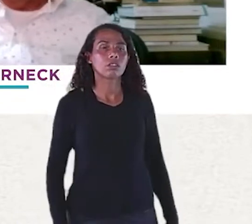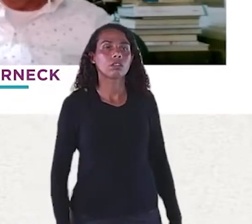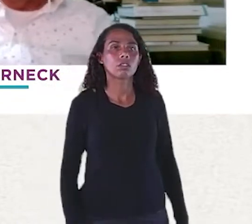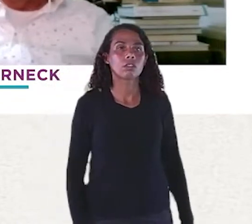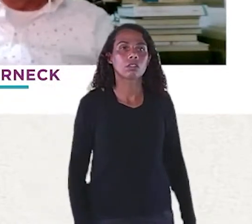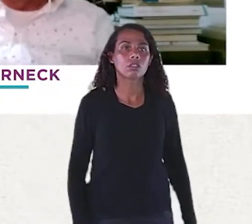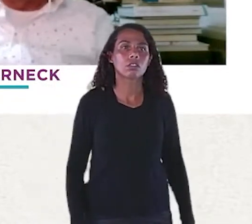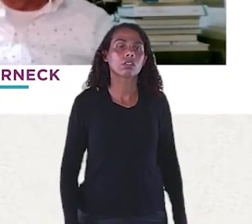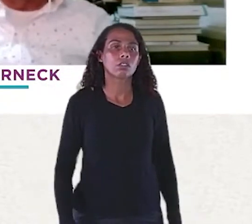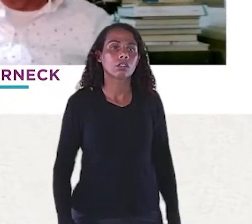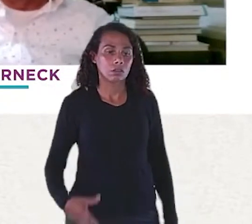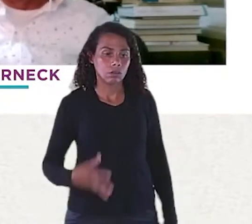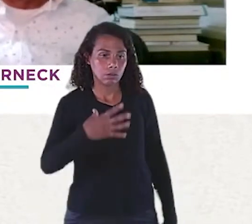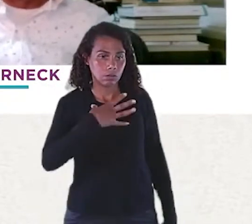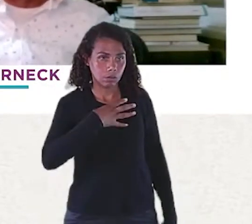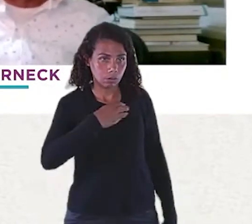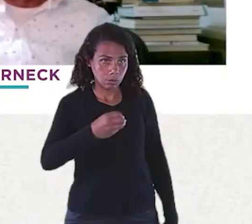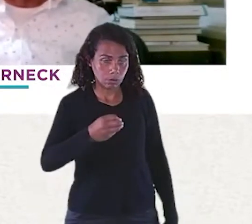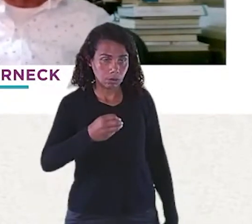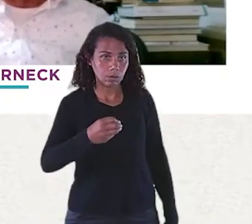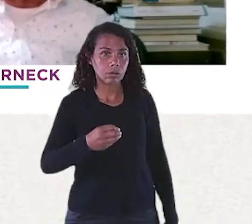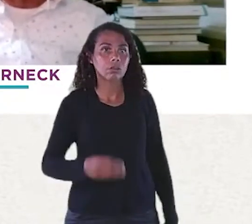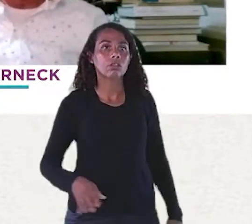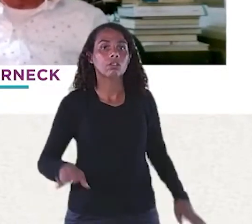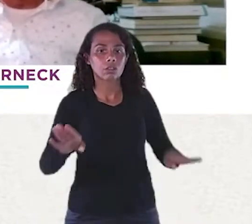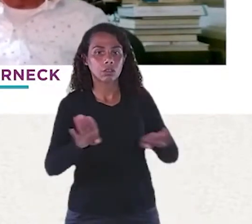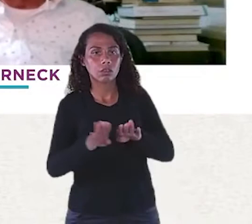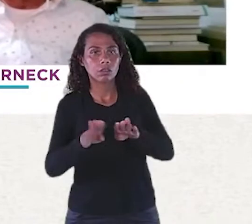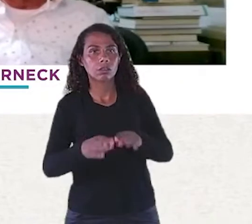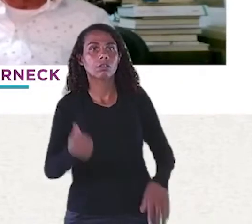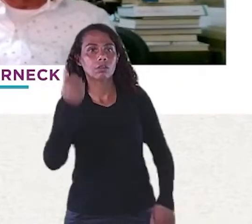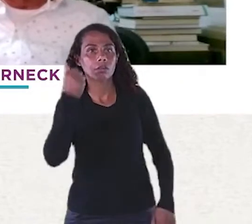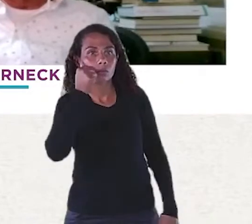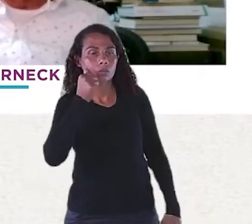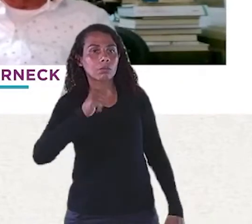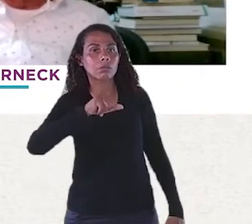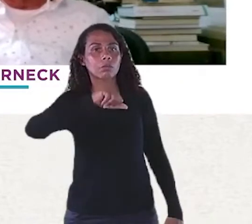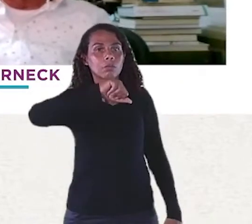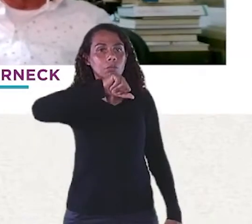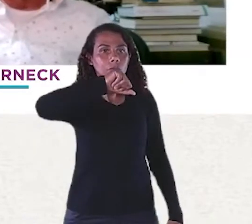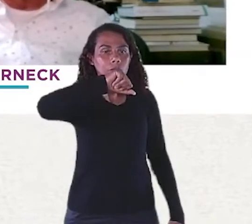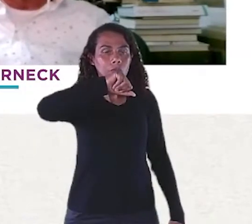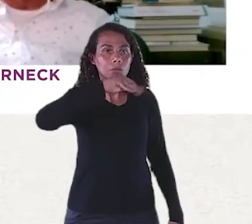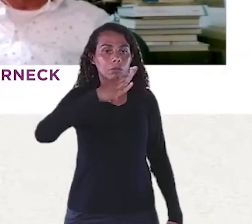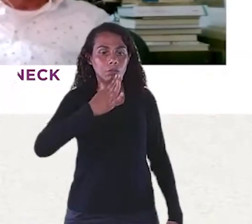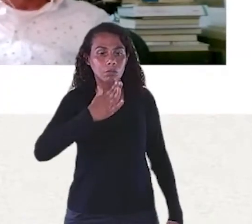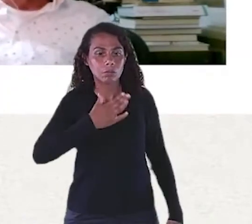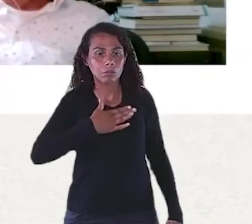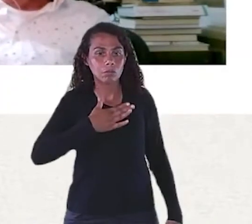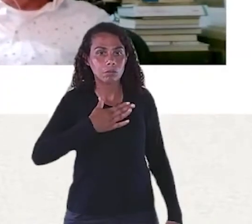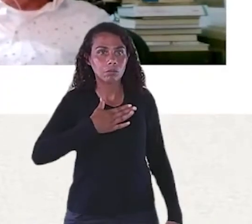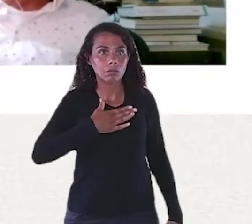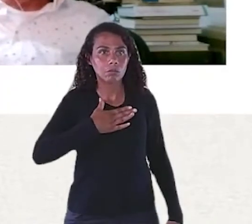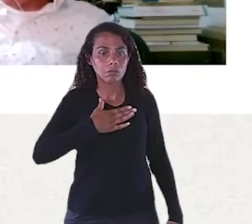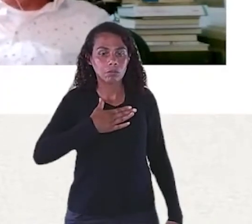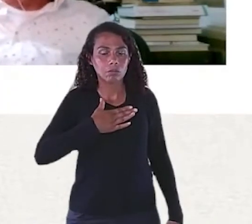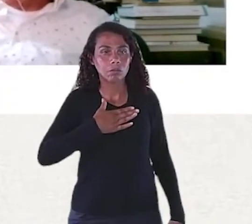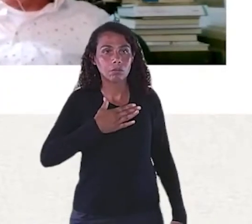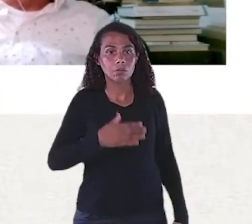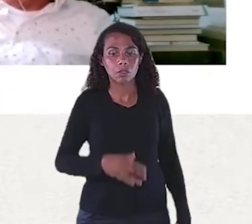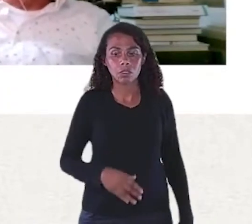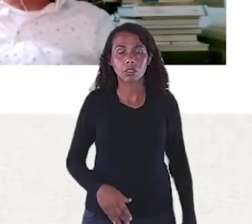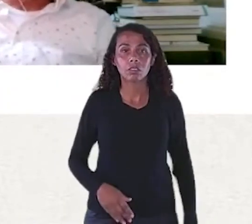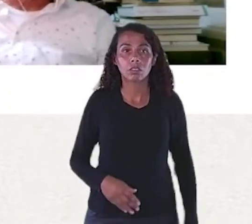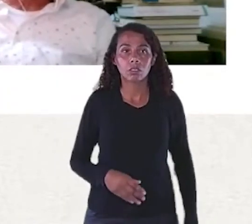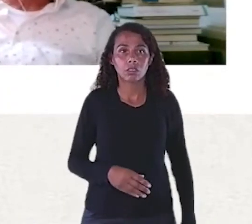o fato de que ele estava, por decurso de tempo, ele estava se arriscando a cometer uma barbeiragem. Ele, que